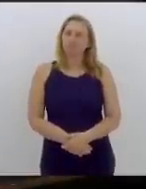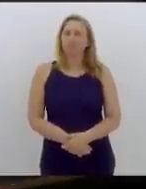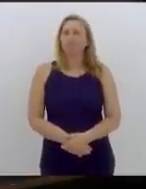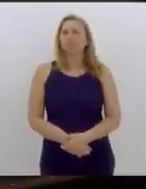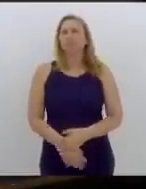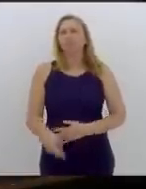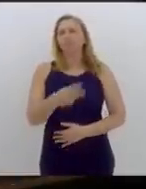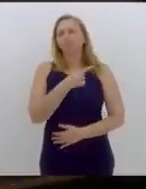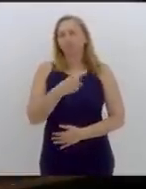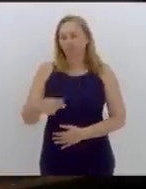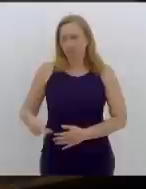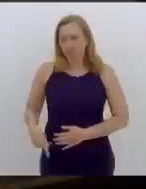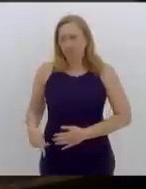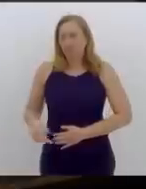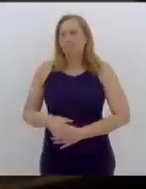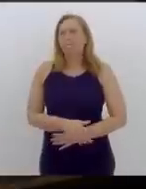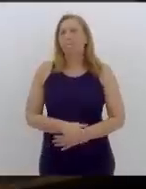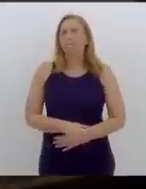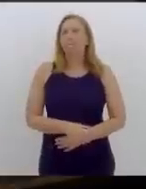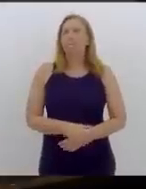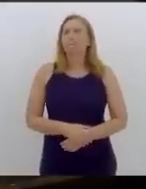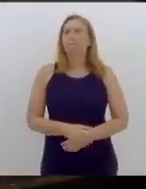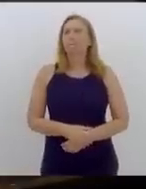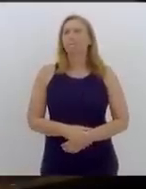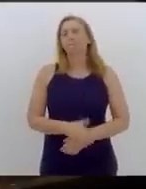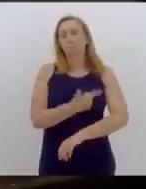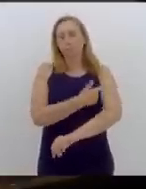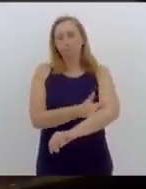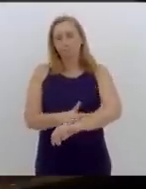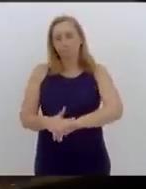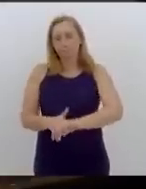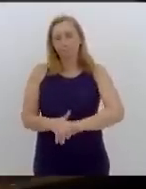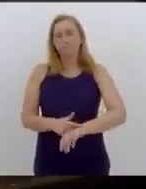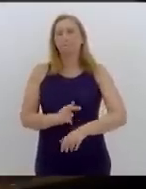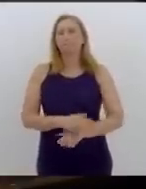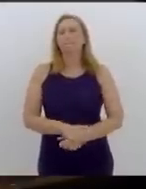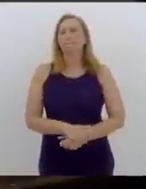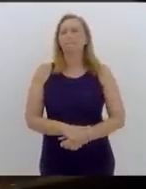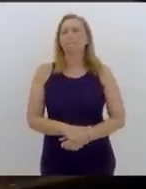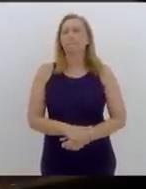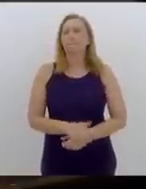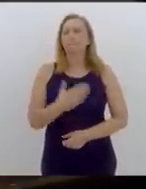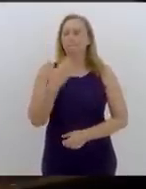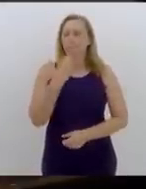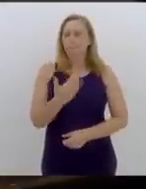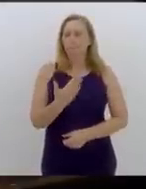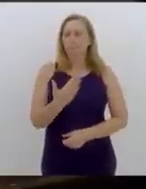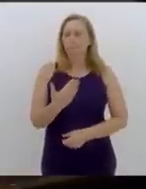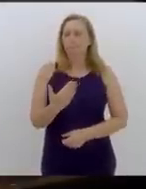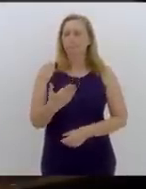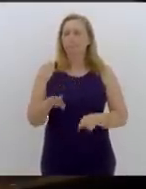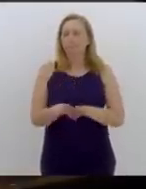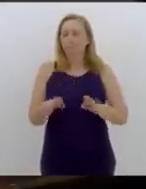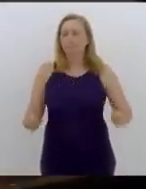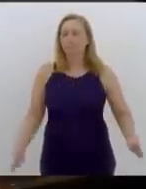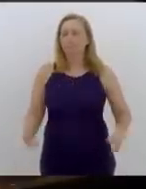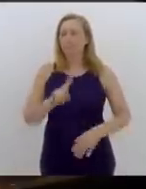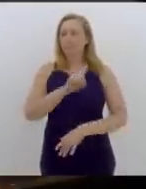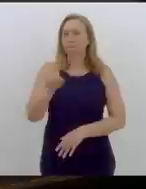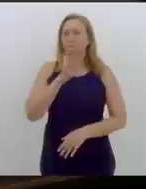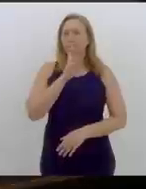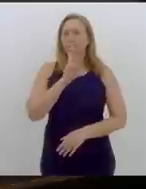Presidente até por educação né repórter a mesa me recuso a dar resposta